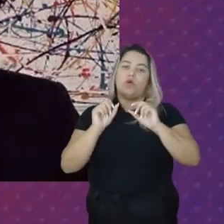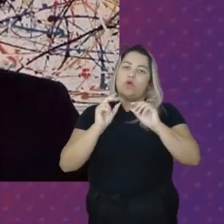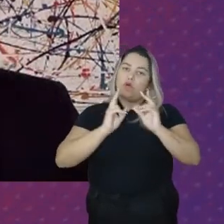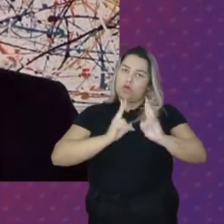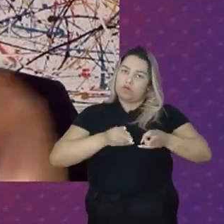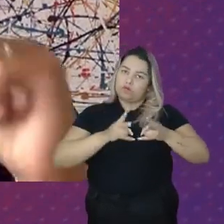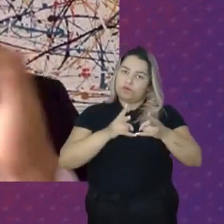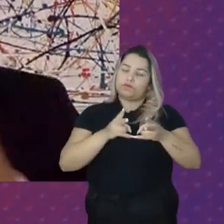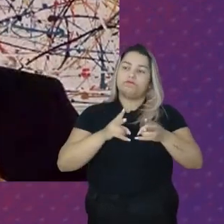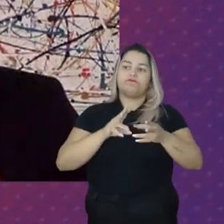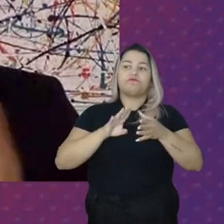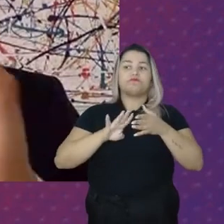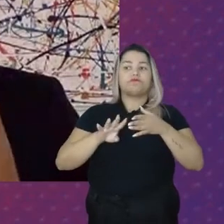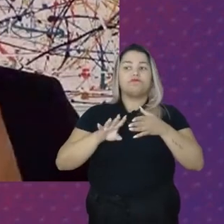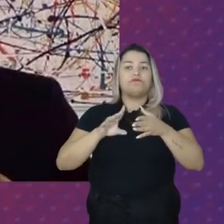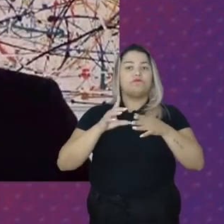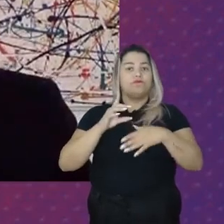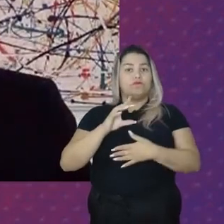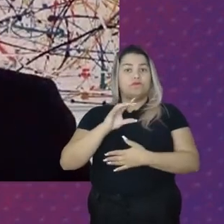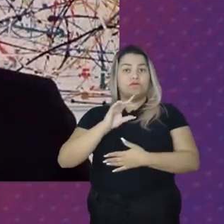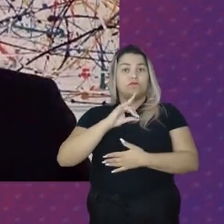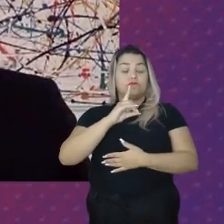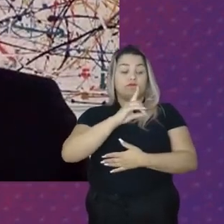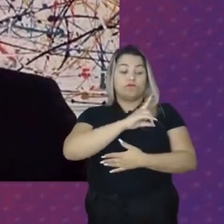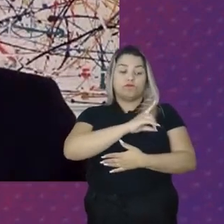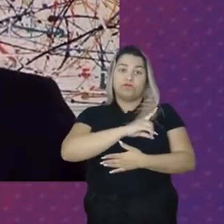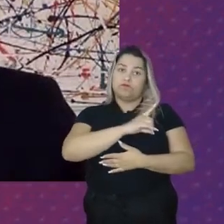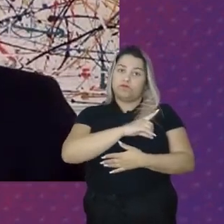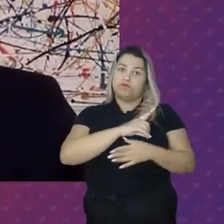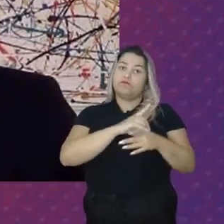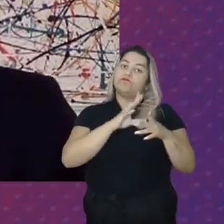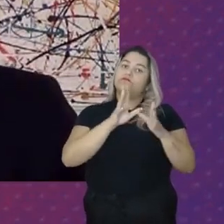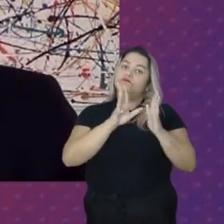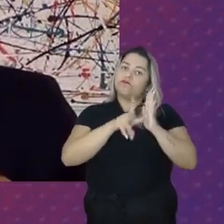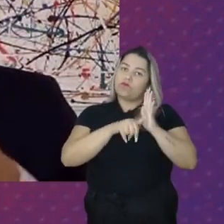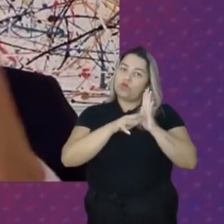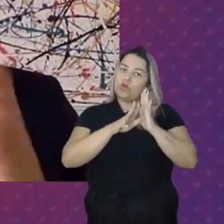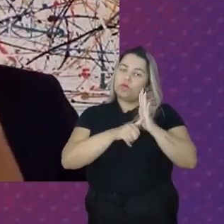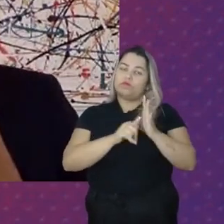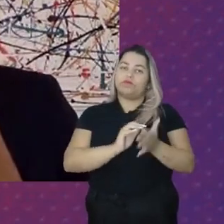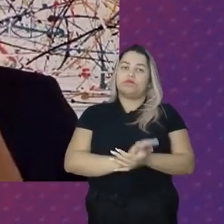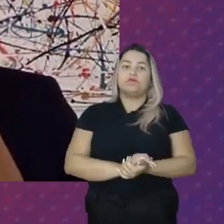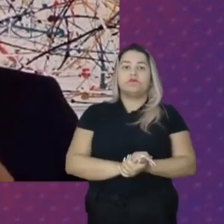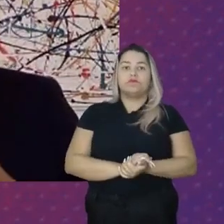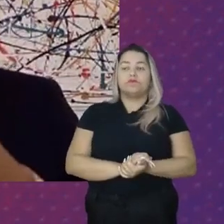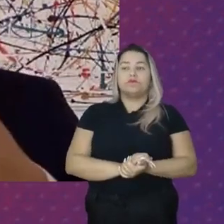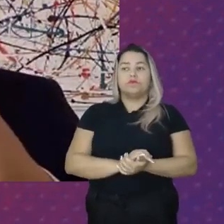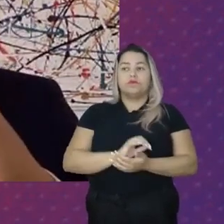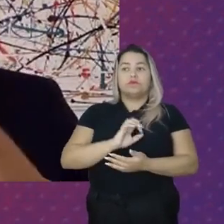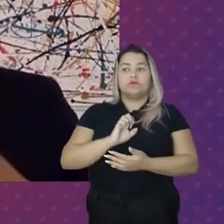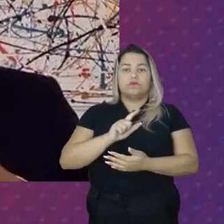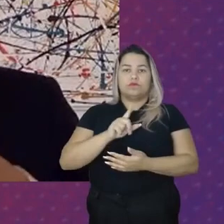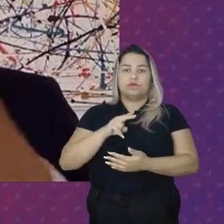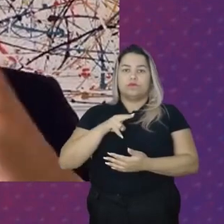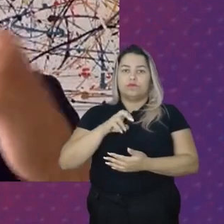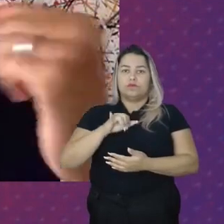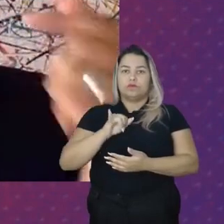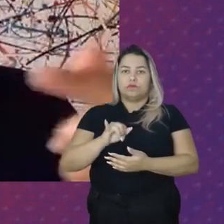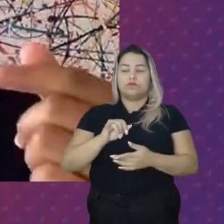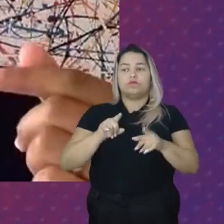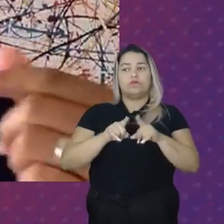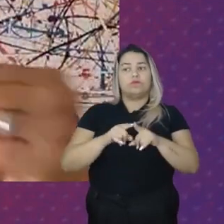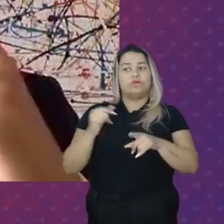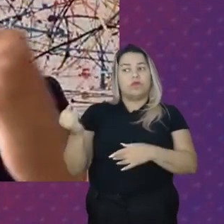sendo retirada na Delegacia de Roubos e Furtos, né? Então, Lenira Carvalho, uma das